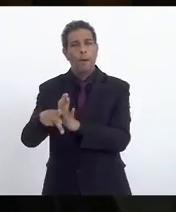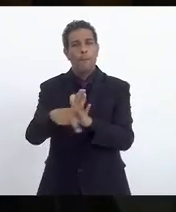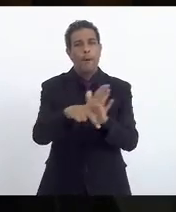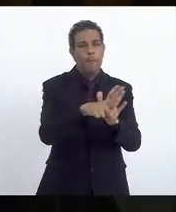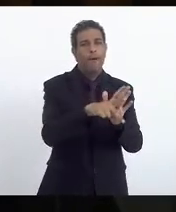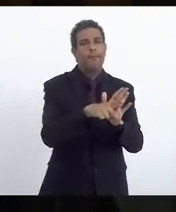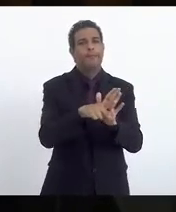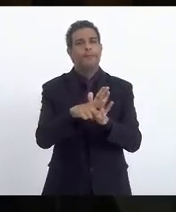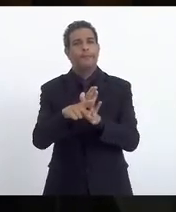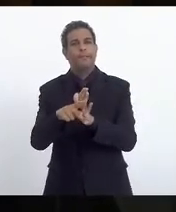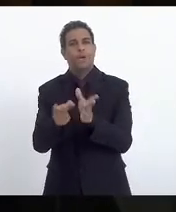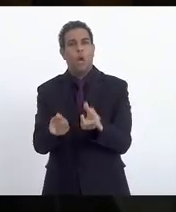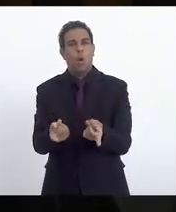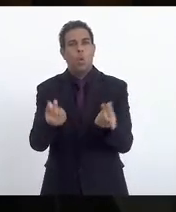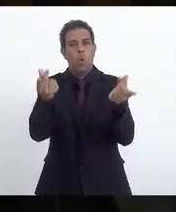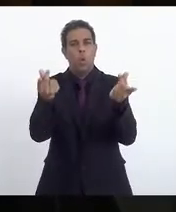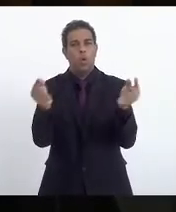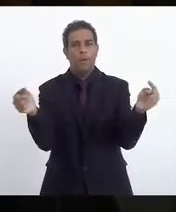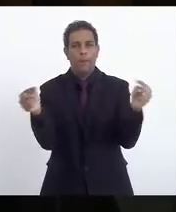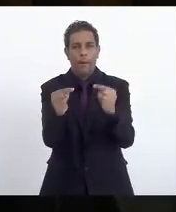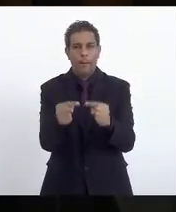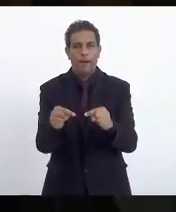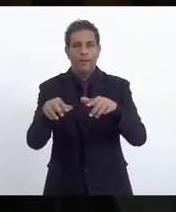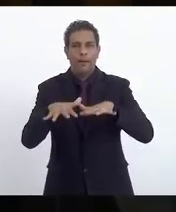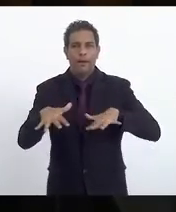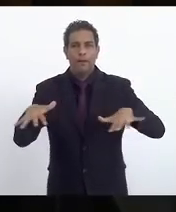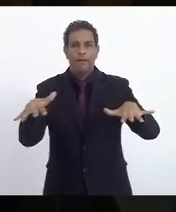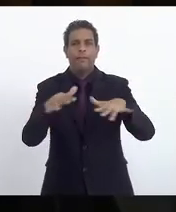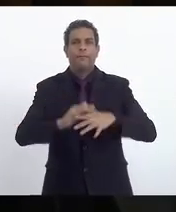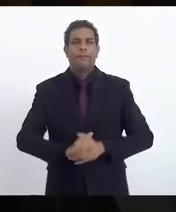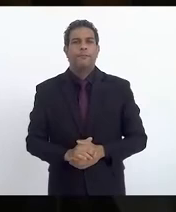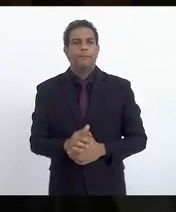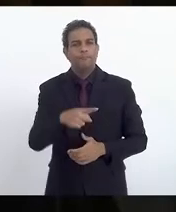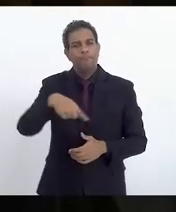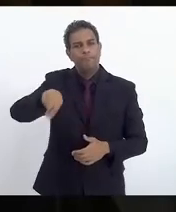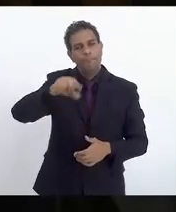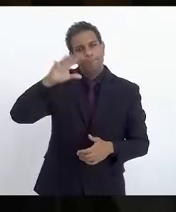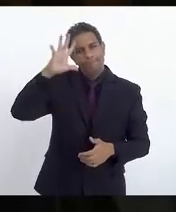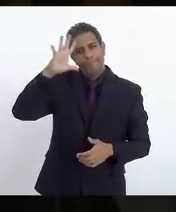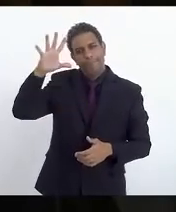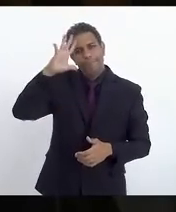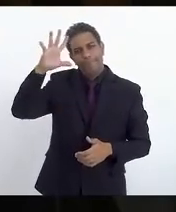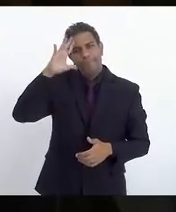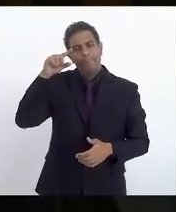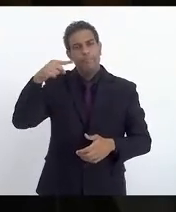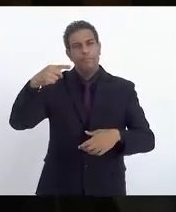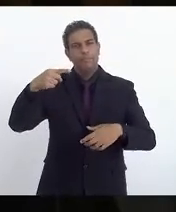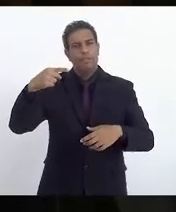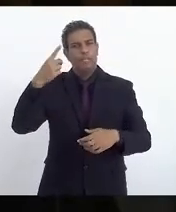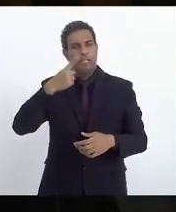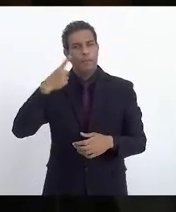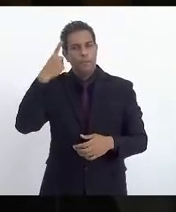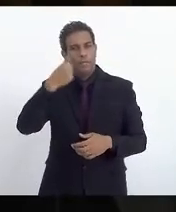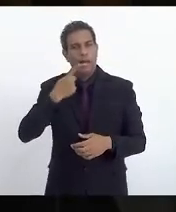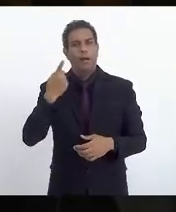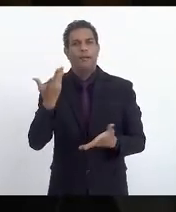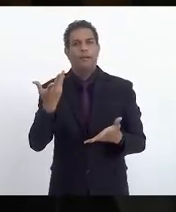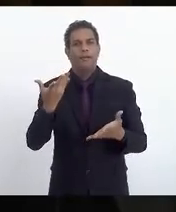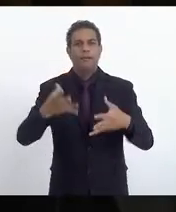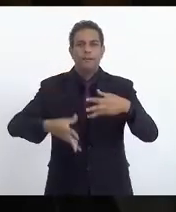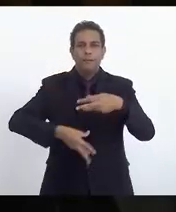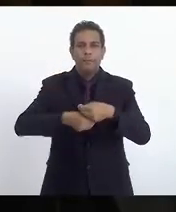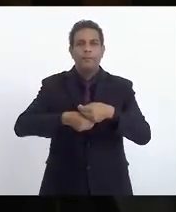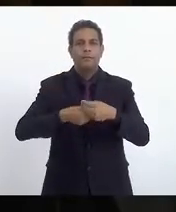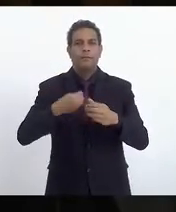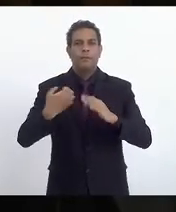de Capital governamental imagine a deputado do valdec se fosse uma empresa